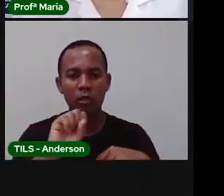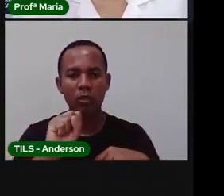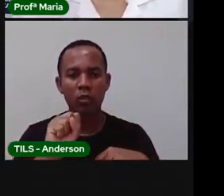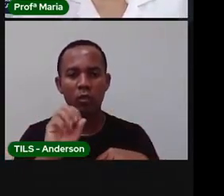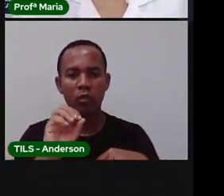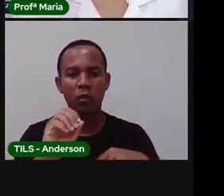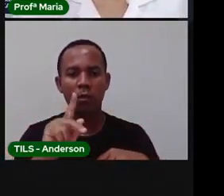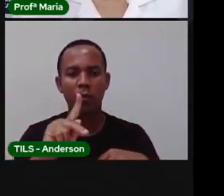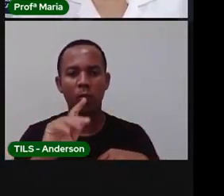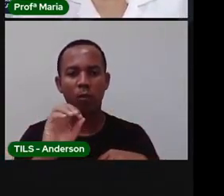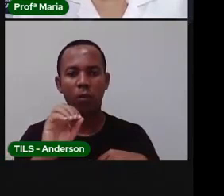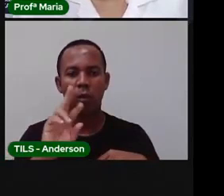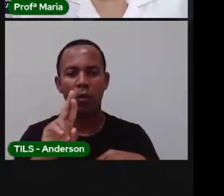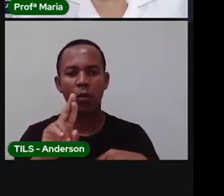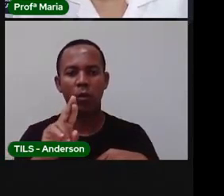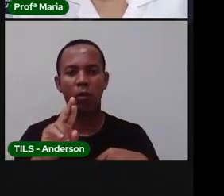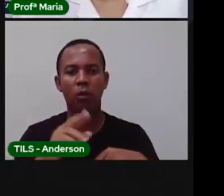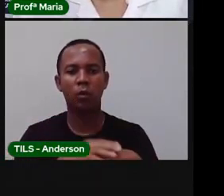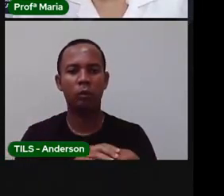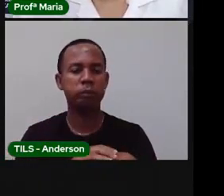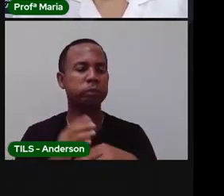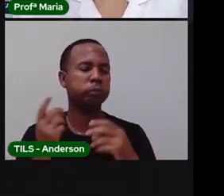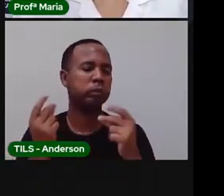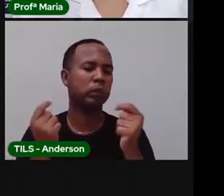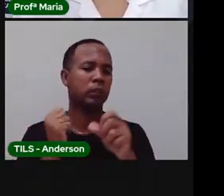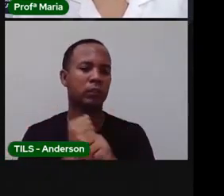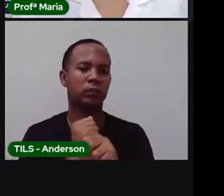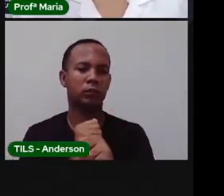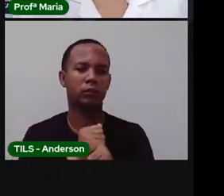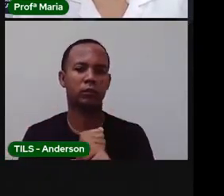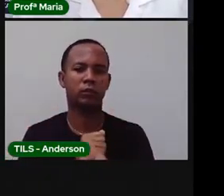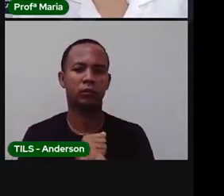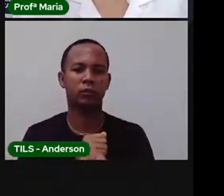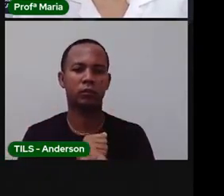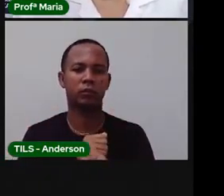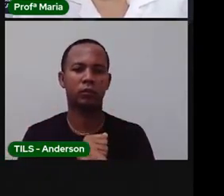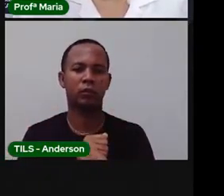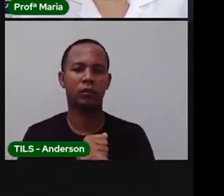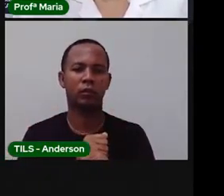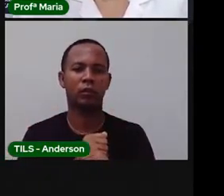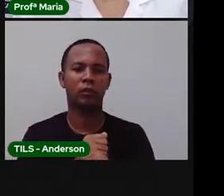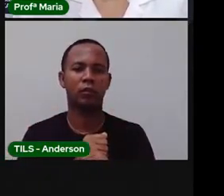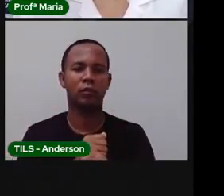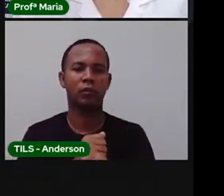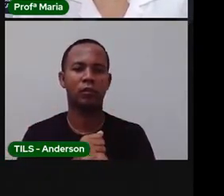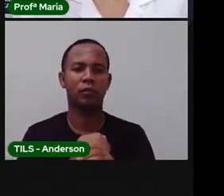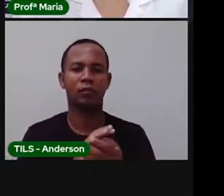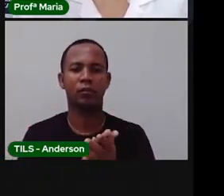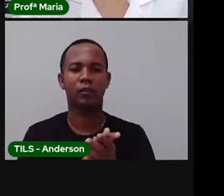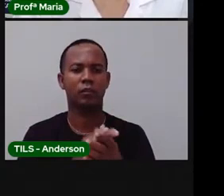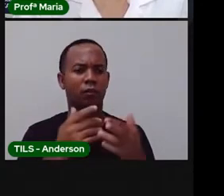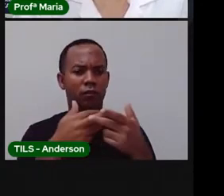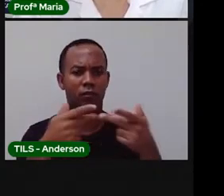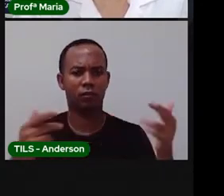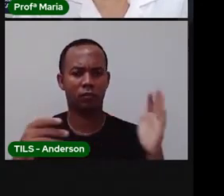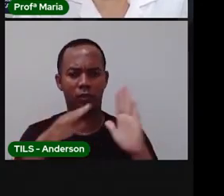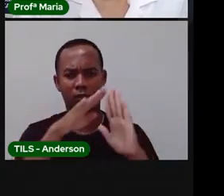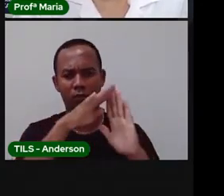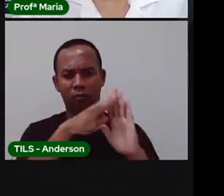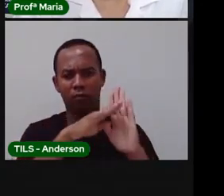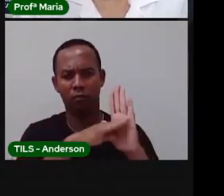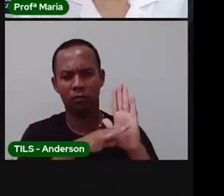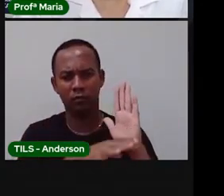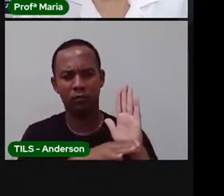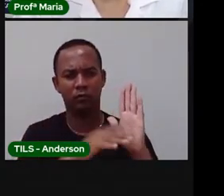de cigarro, 2 anos. Fralda descartável, né? 450